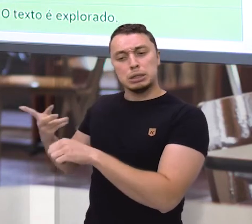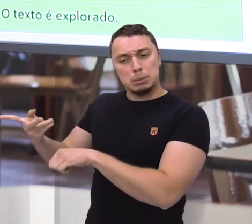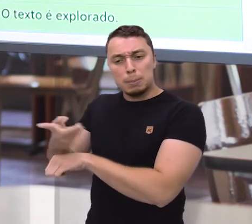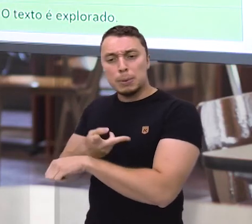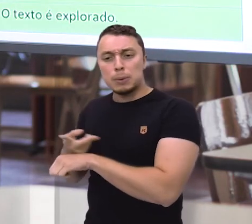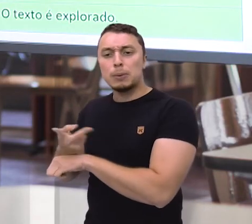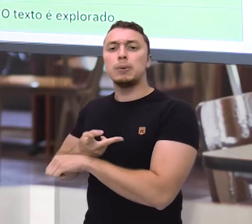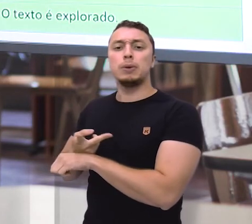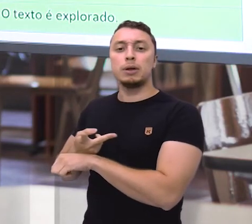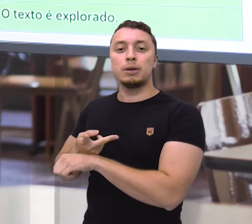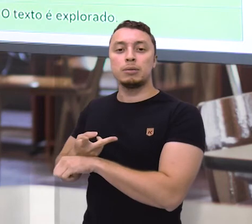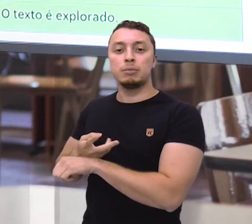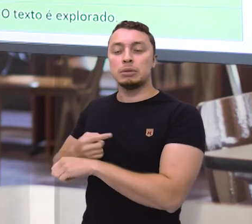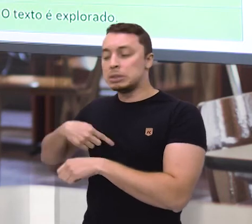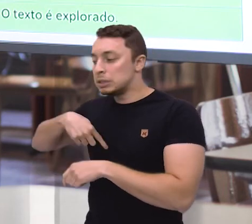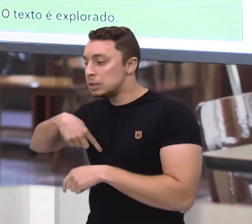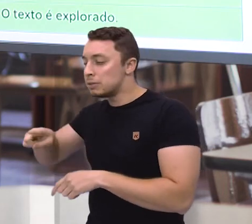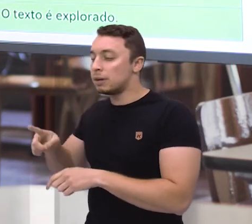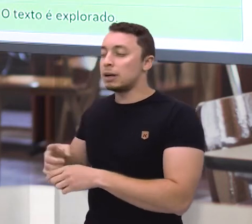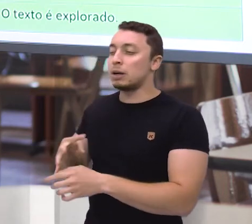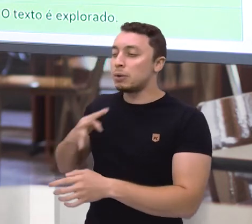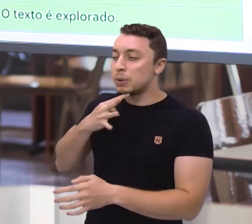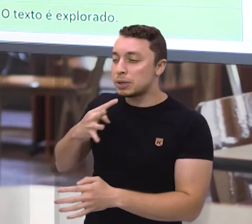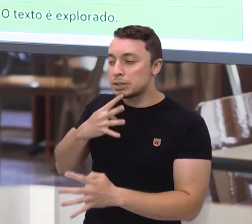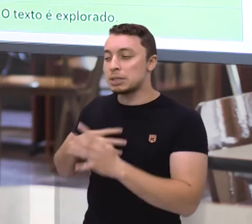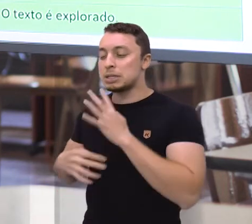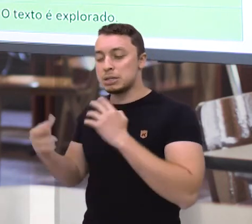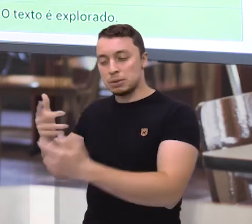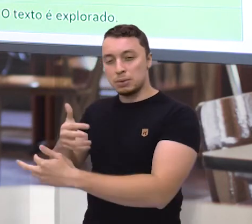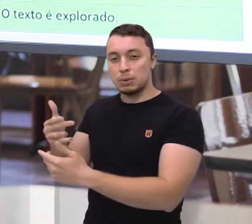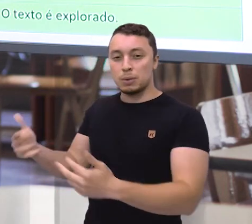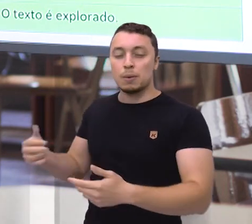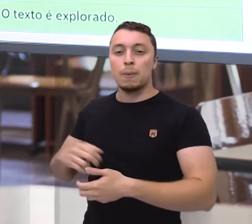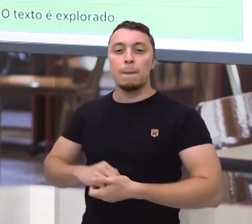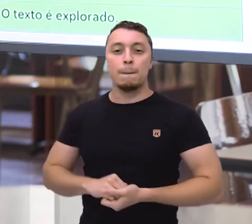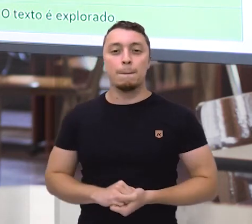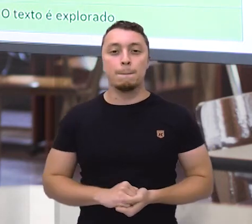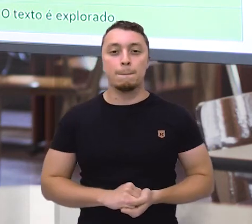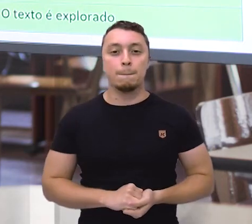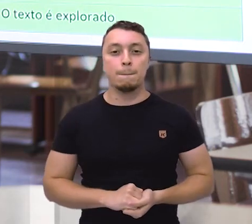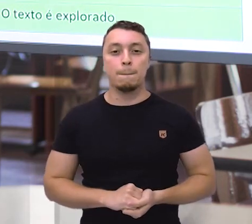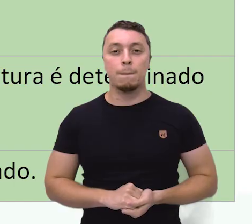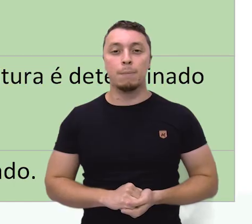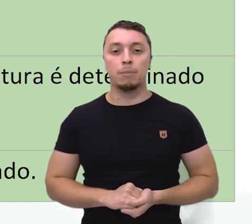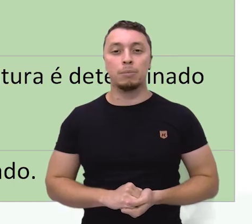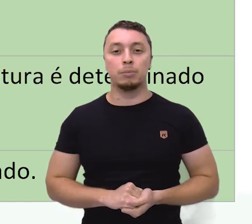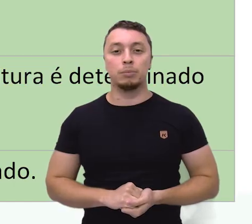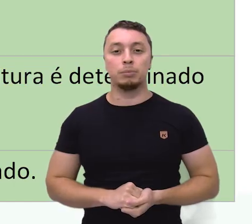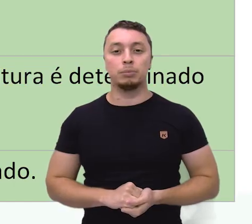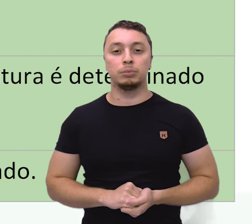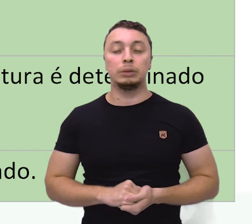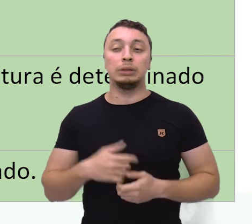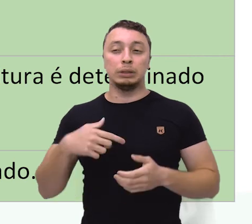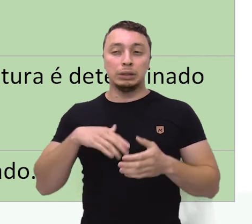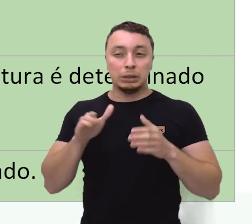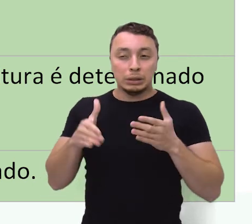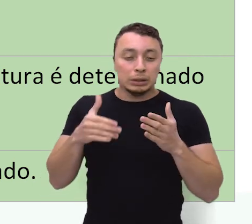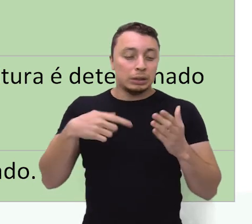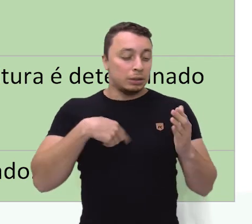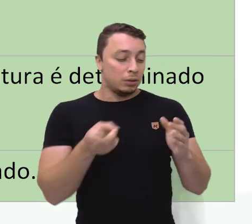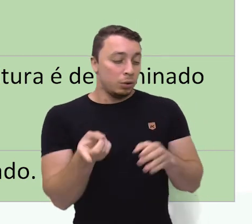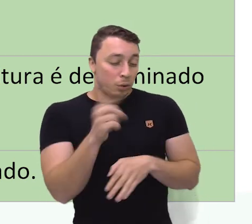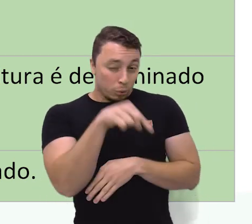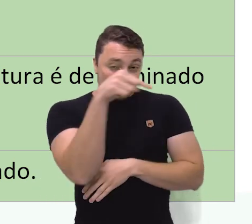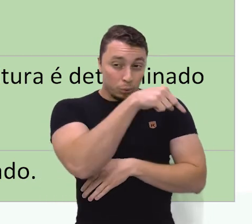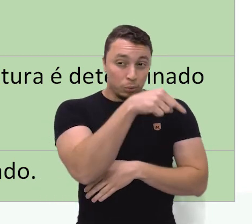e busca de acordo com o seu conhecimento e o seu interesse na leitura. O percurso da leitura é